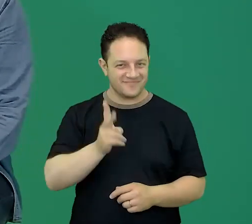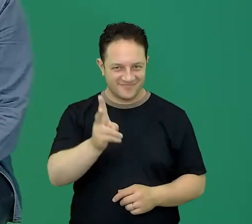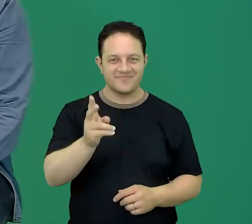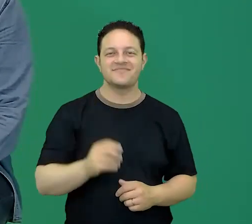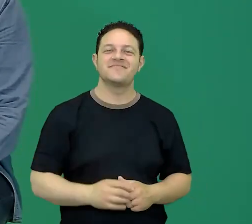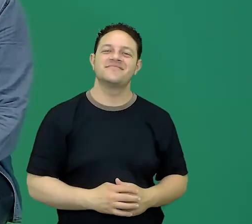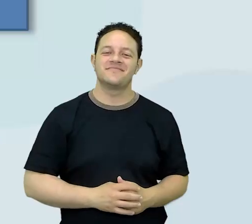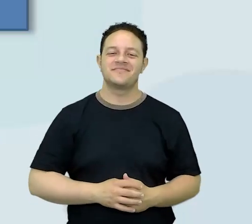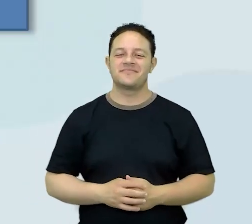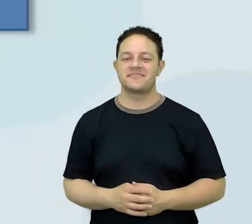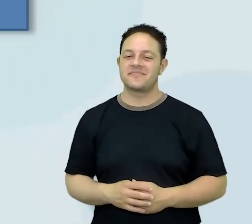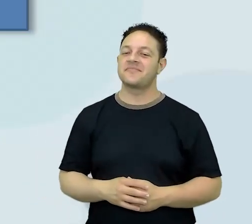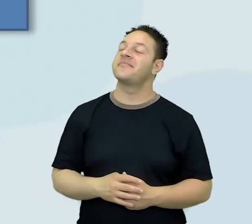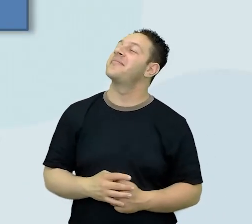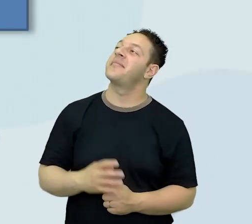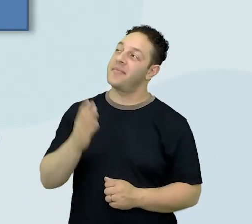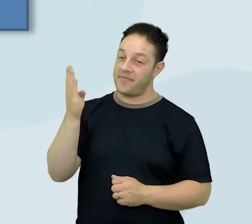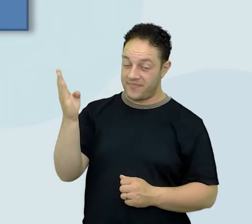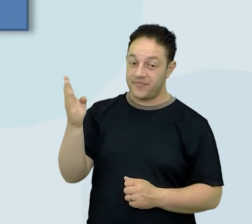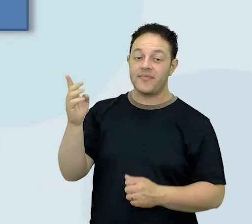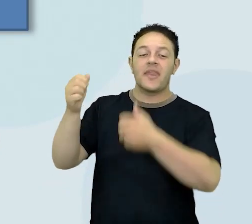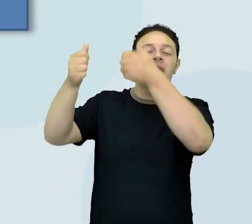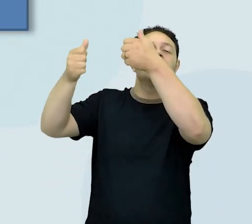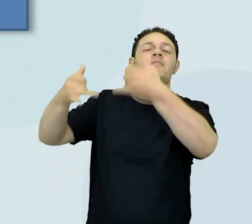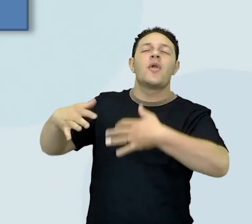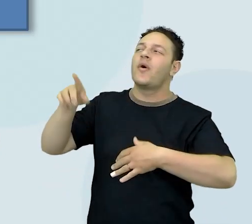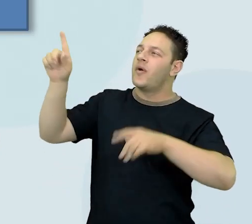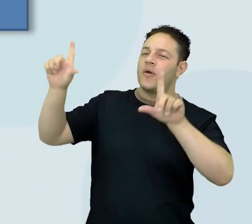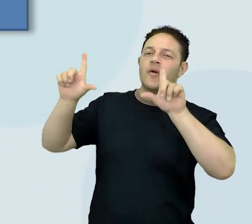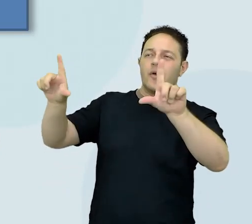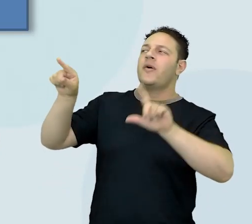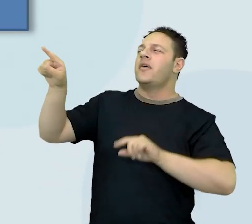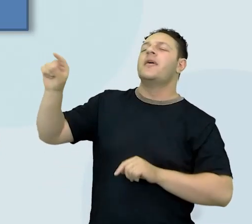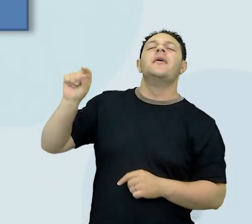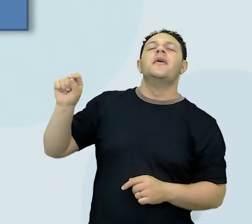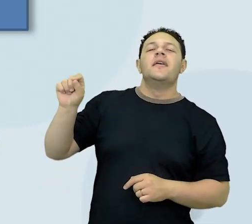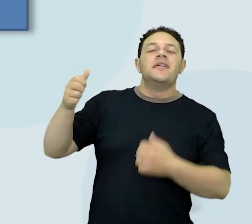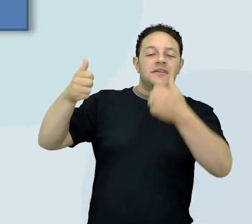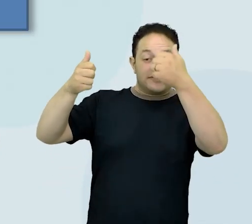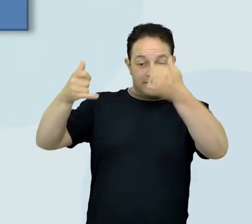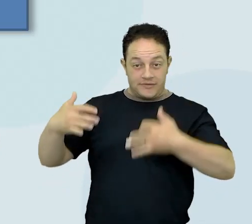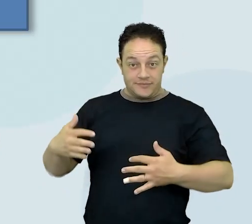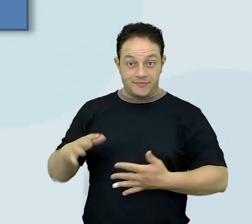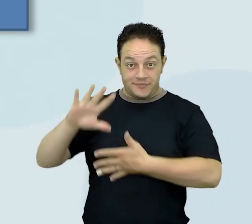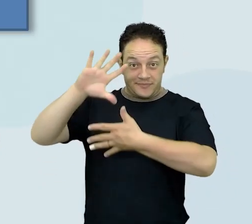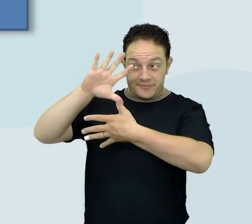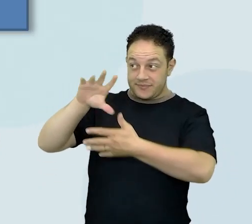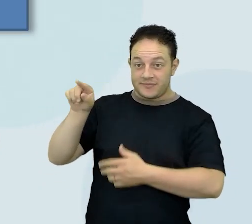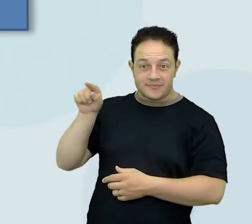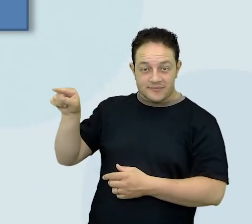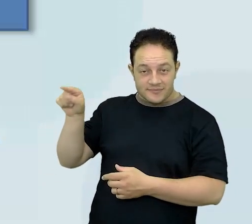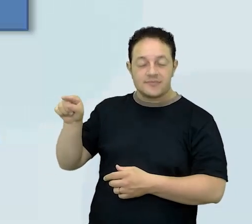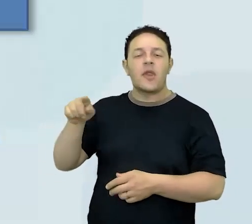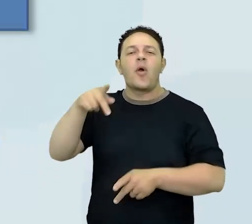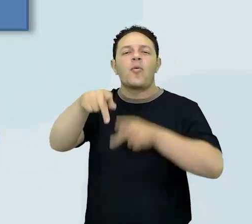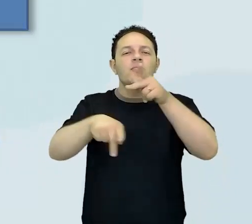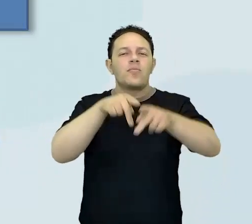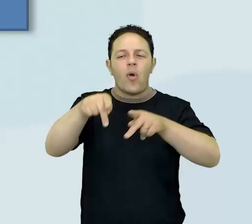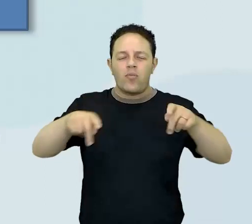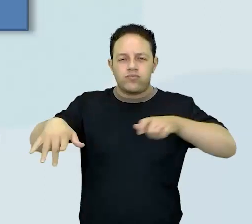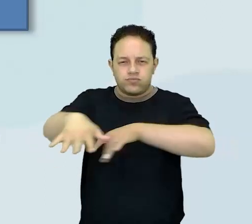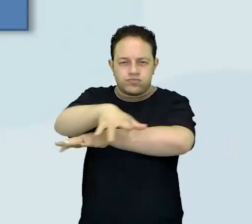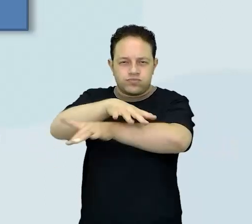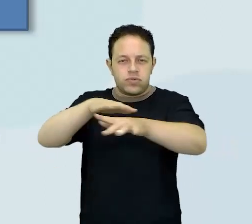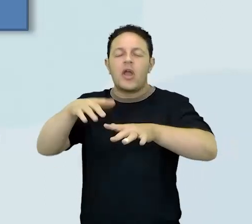um pouquinho. Então, lendo aqui esse pequeno trecho para vocês, esse mapa de densidade demográfica